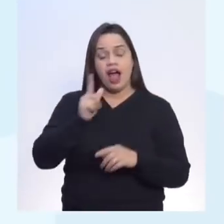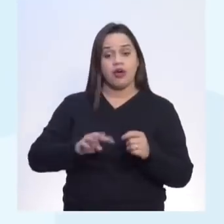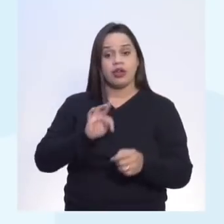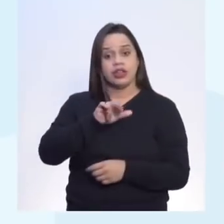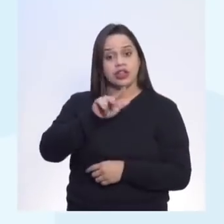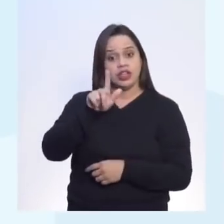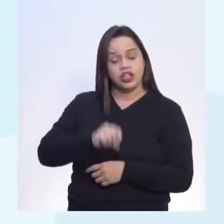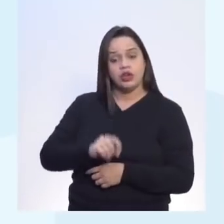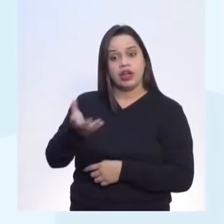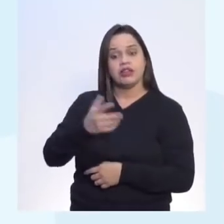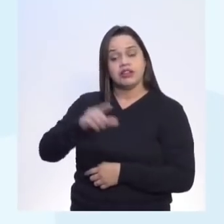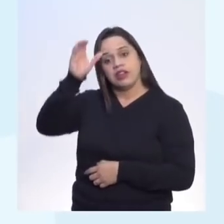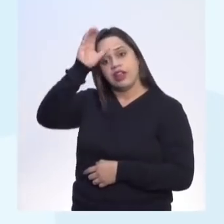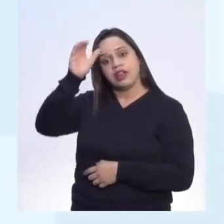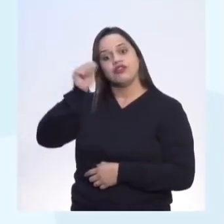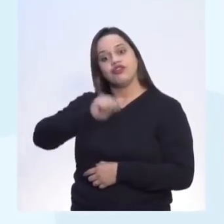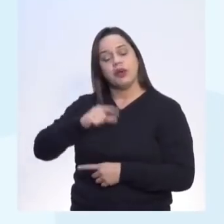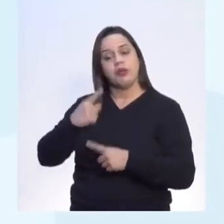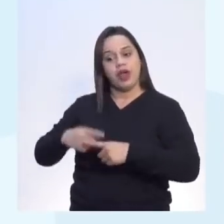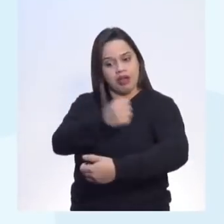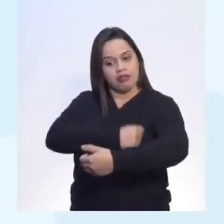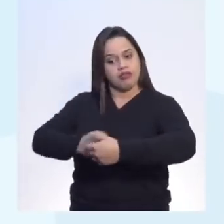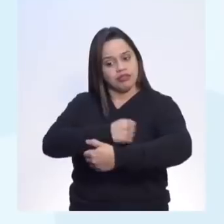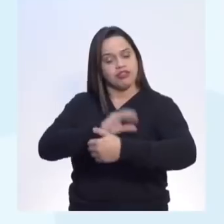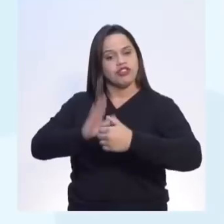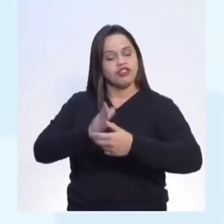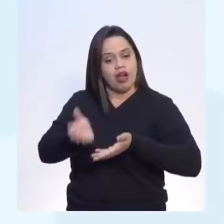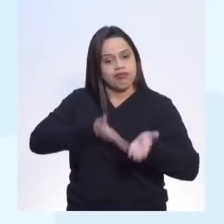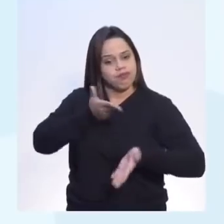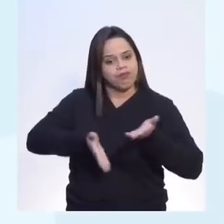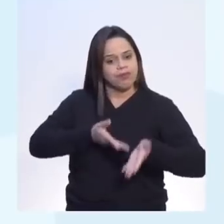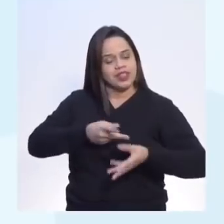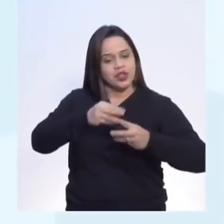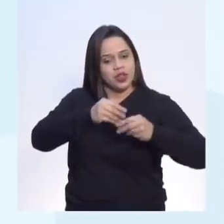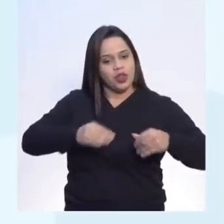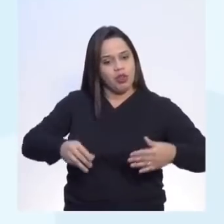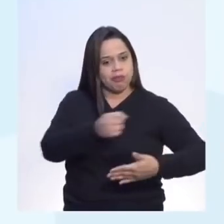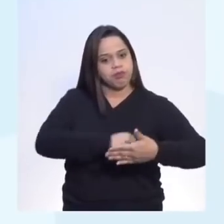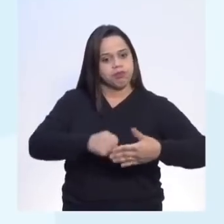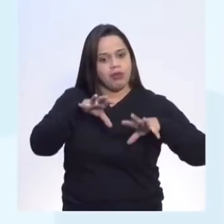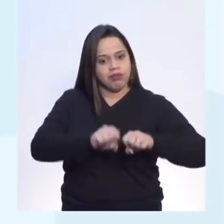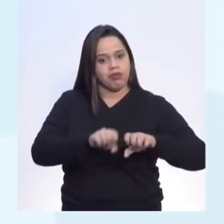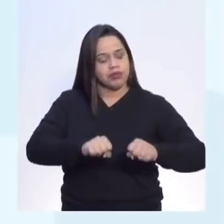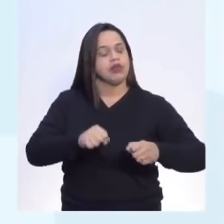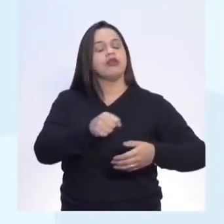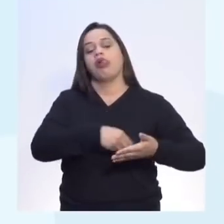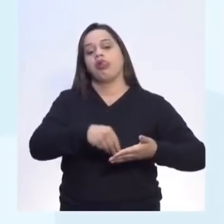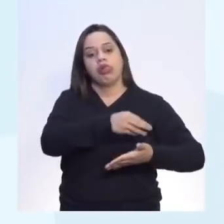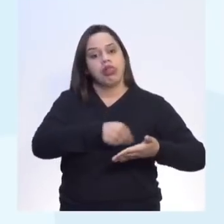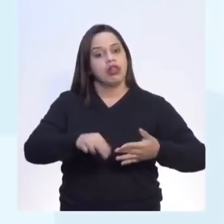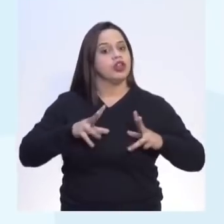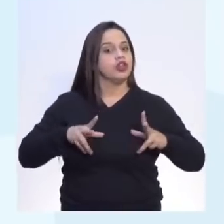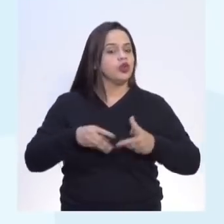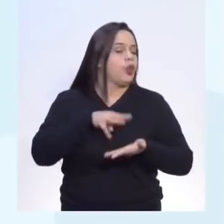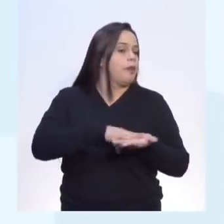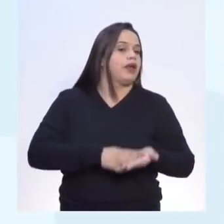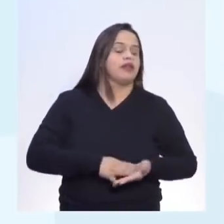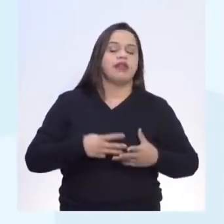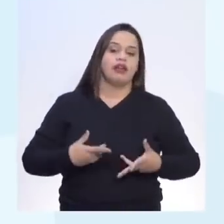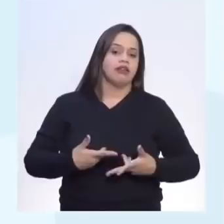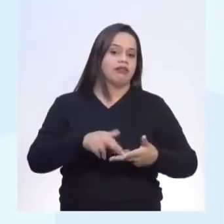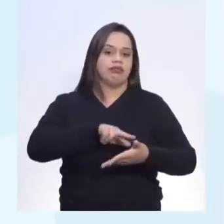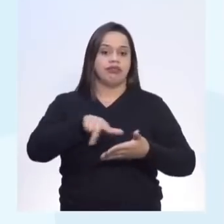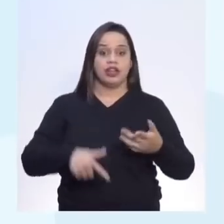tia Anastácia, porque ela, como cozinheira, lida com muito trigo, farinha de trigo, massa de trigo, pastéis, bolinhos, etc. E com as